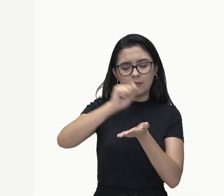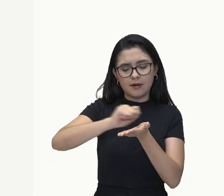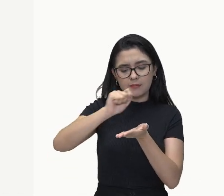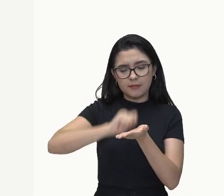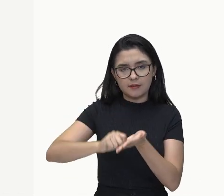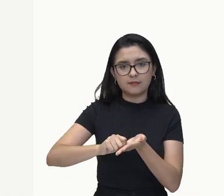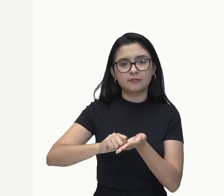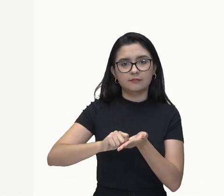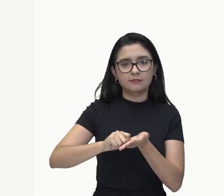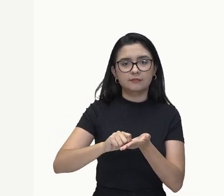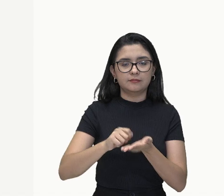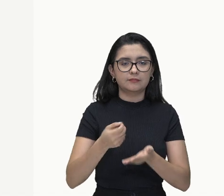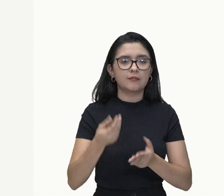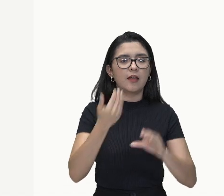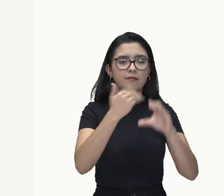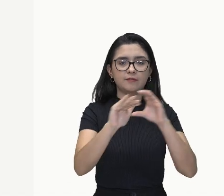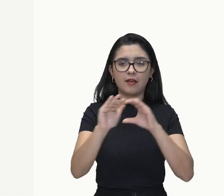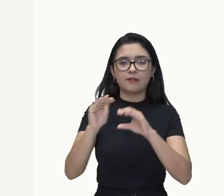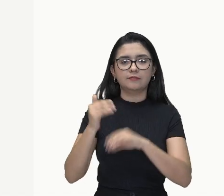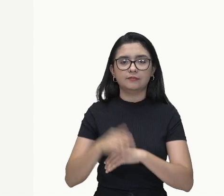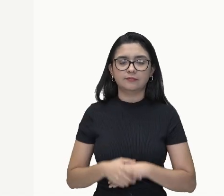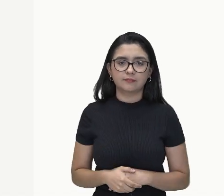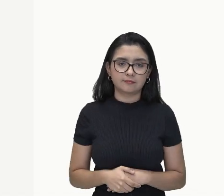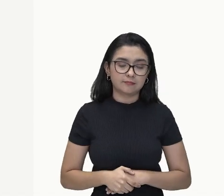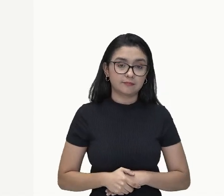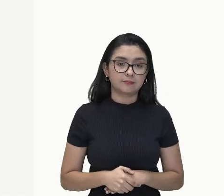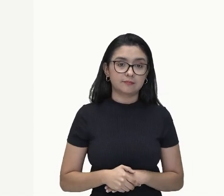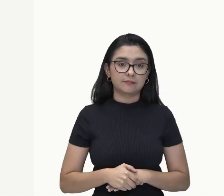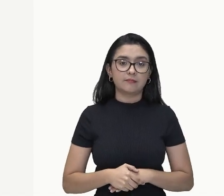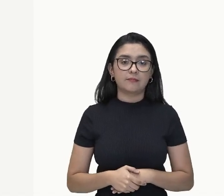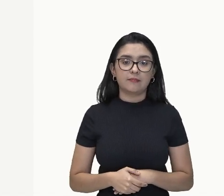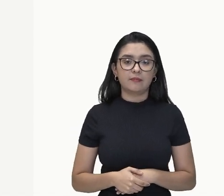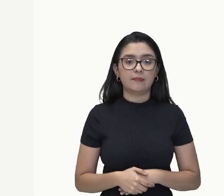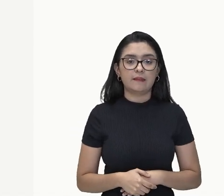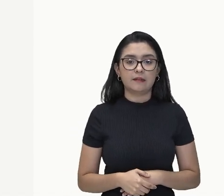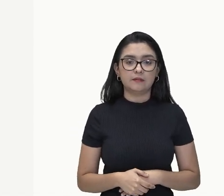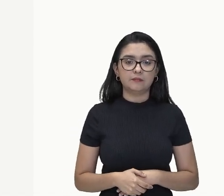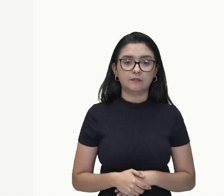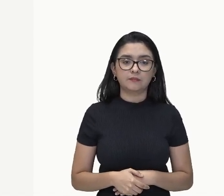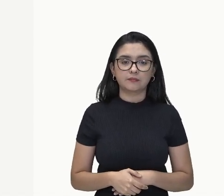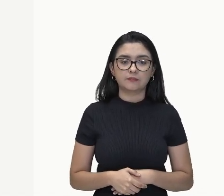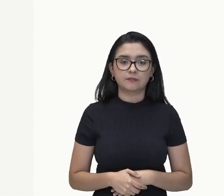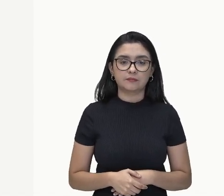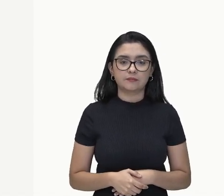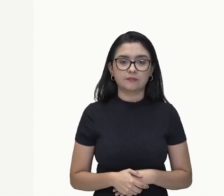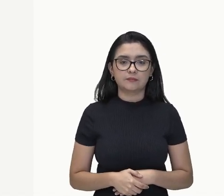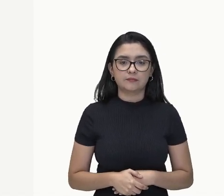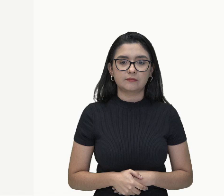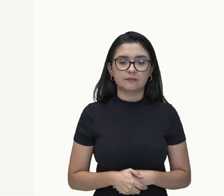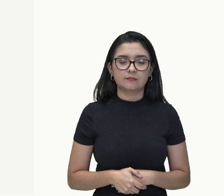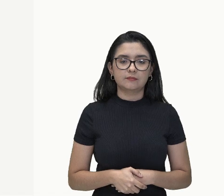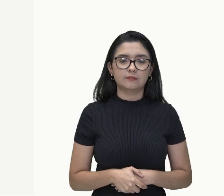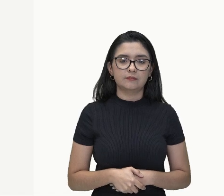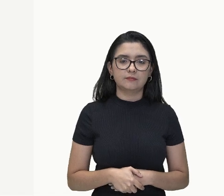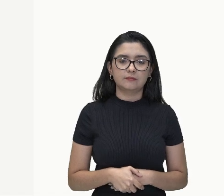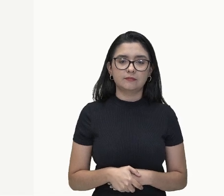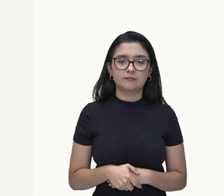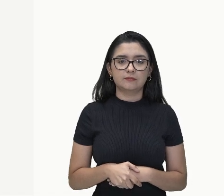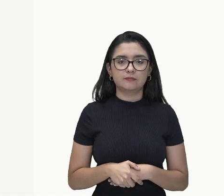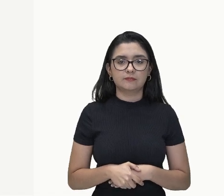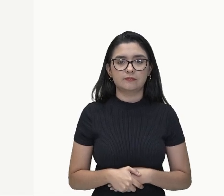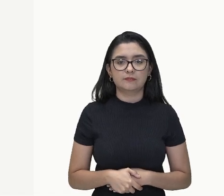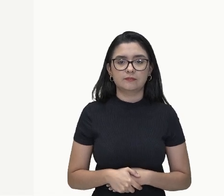as famosas cartas, né? E aí, veja, uma tia minha escrevia as cartas à